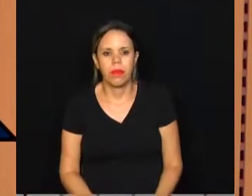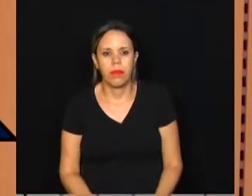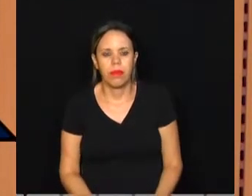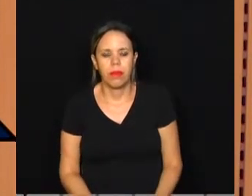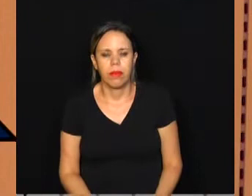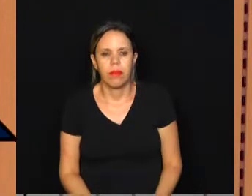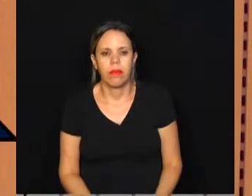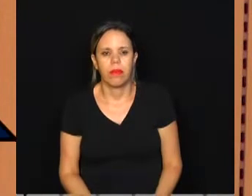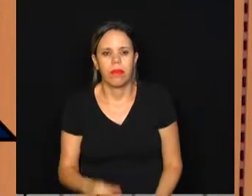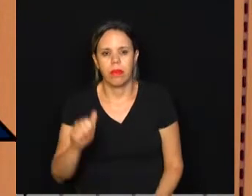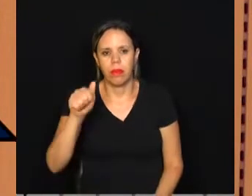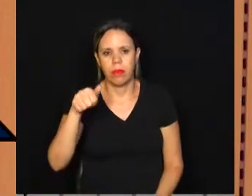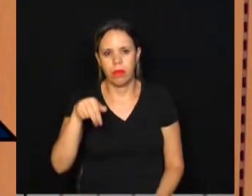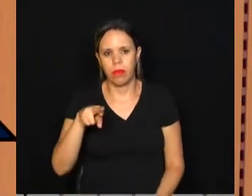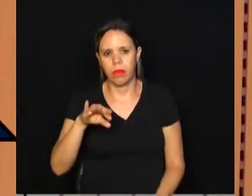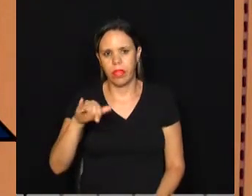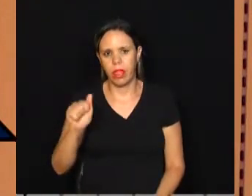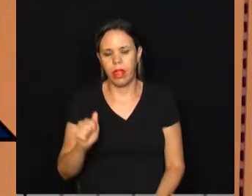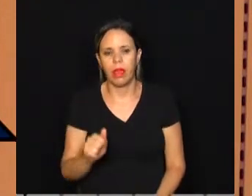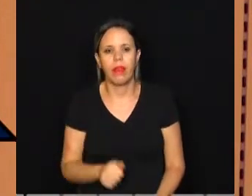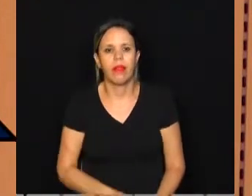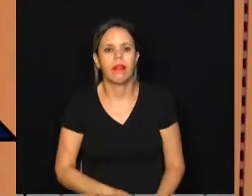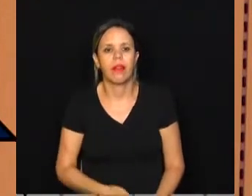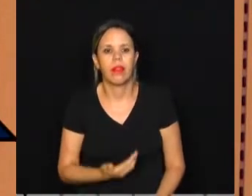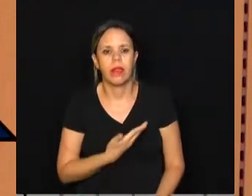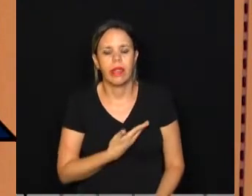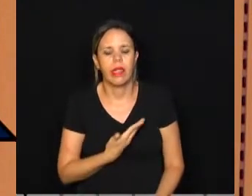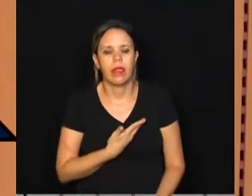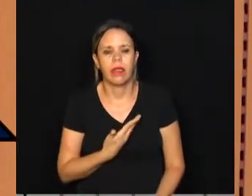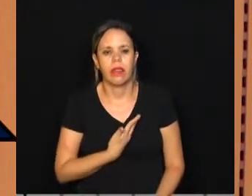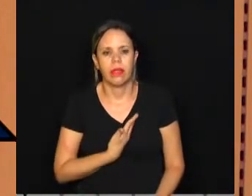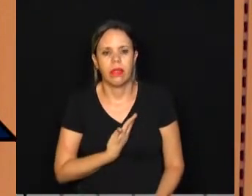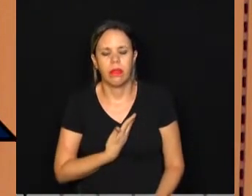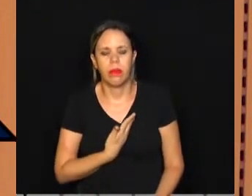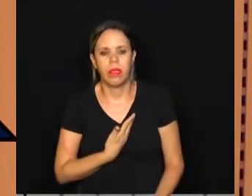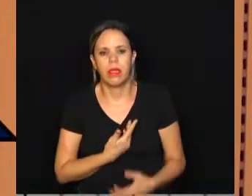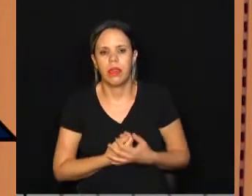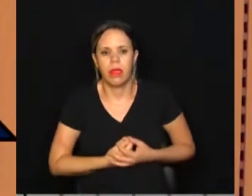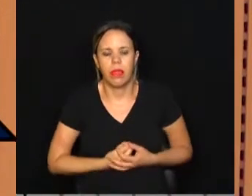da Andréia Preto, nossa amiga,